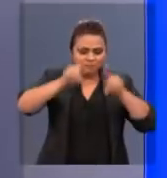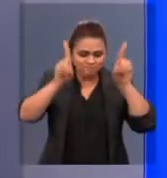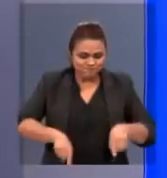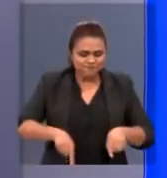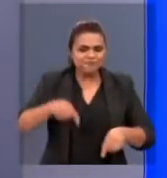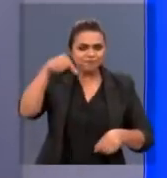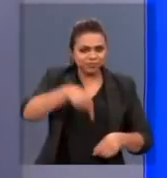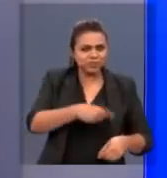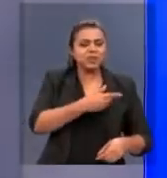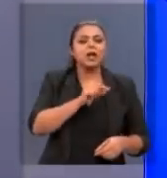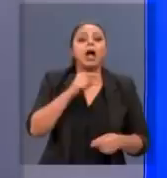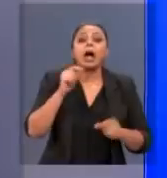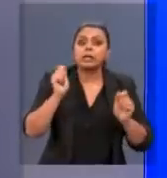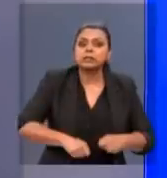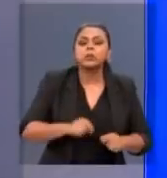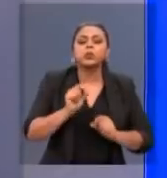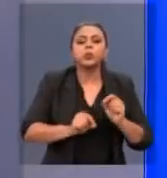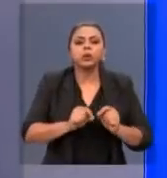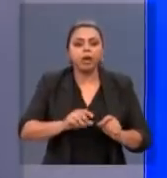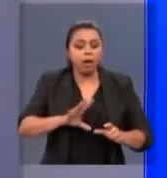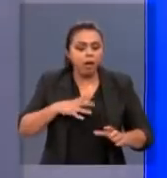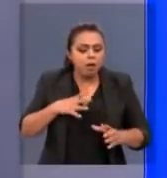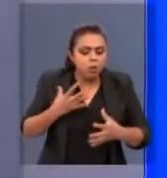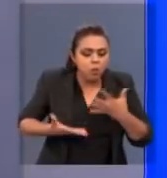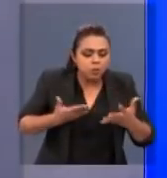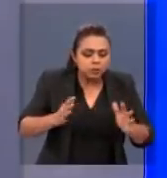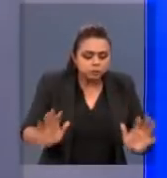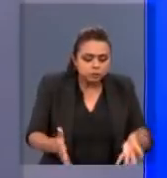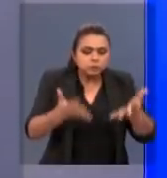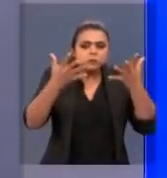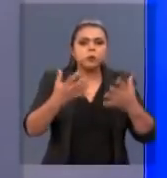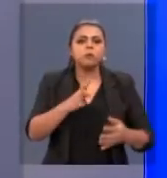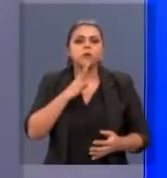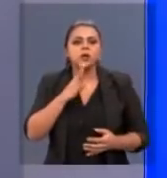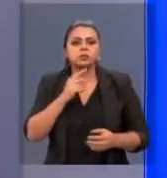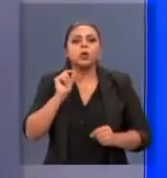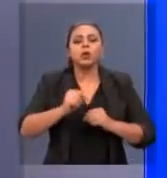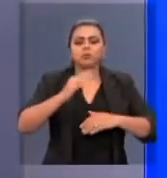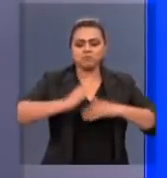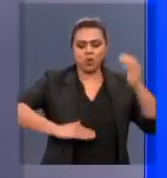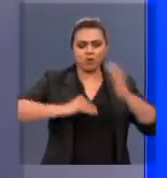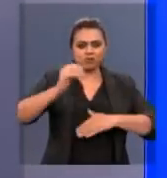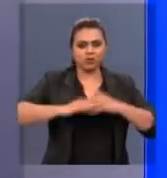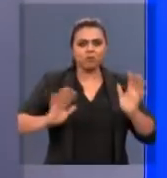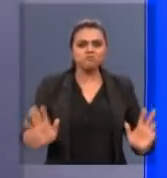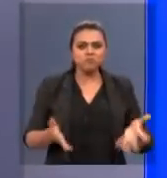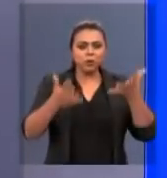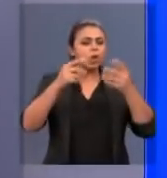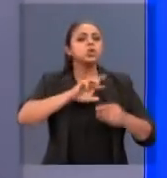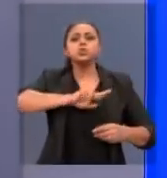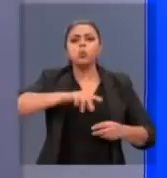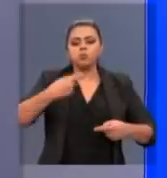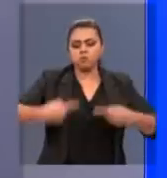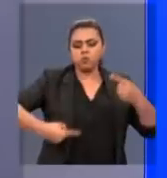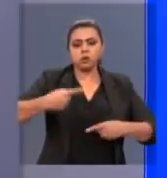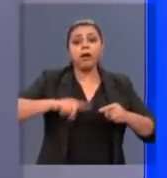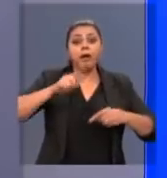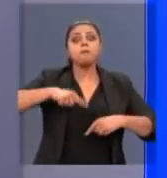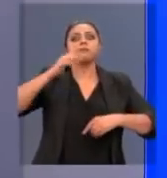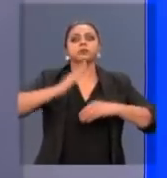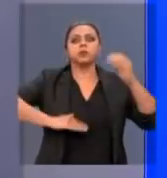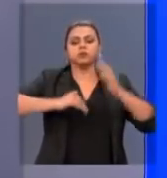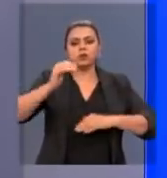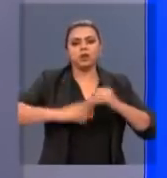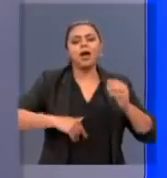para assumir e gerar conhecimento a encurta os prazos e gestão profissional não é gestão política e isso aí deu